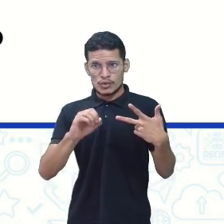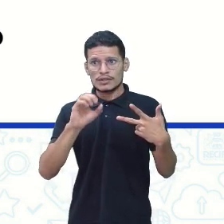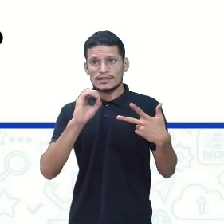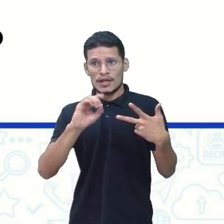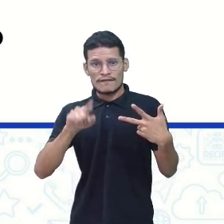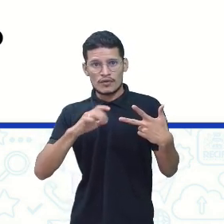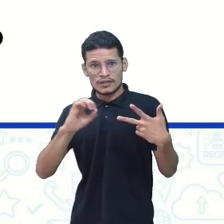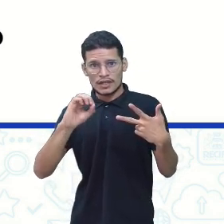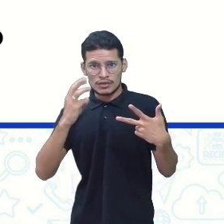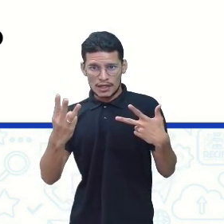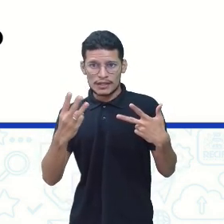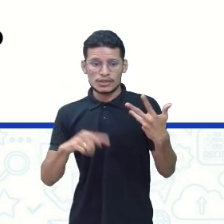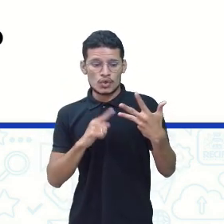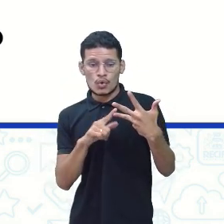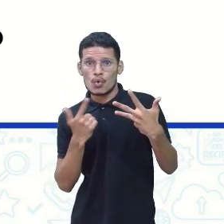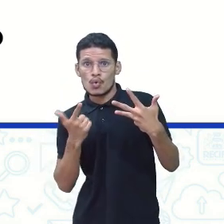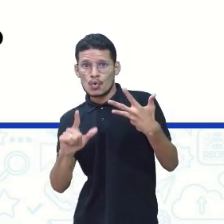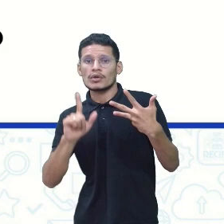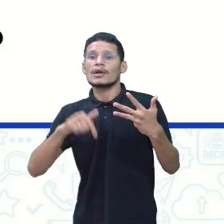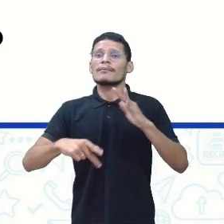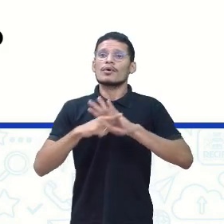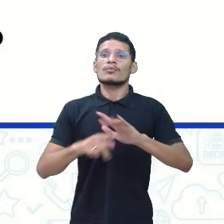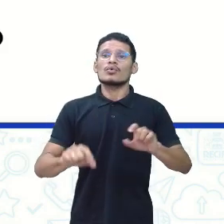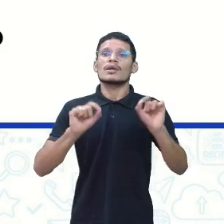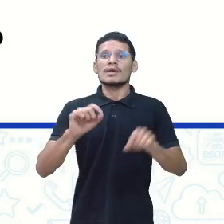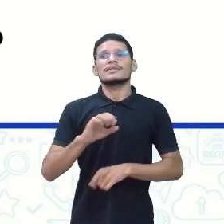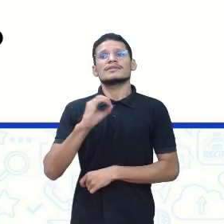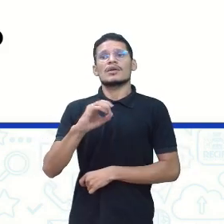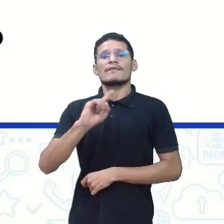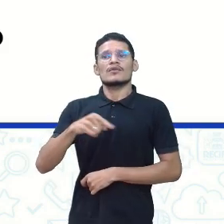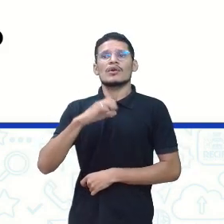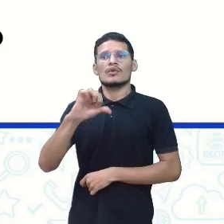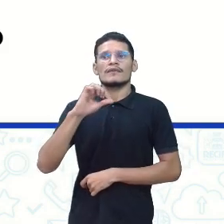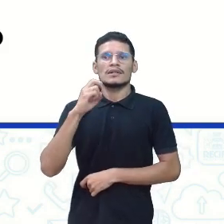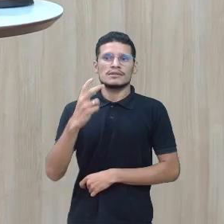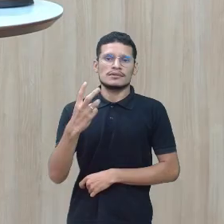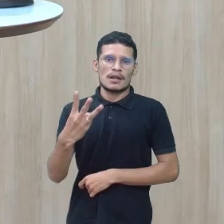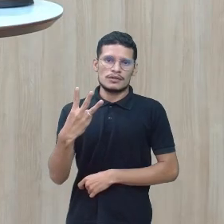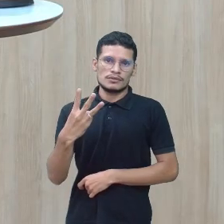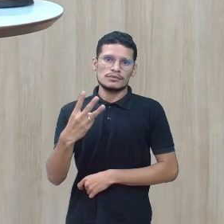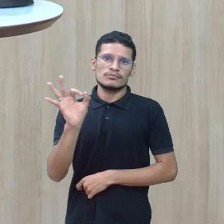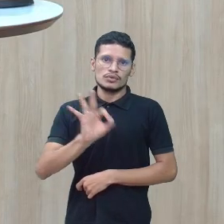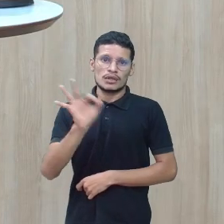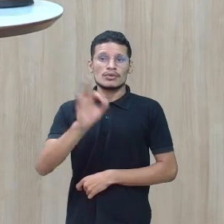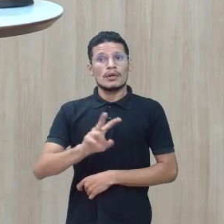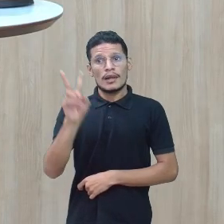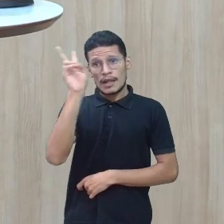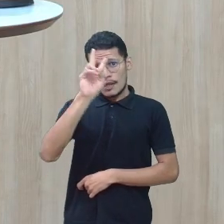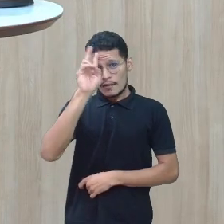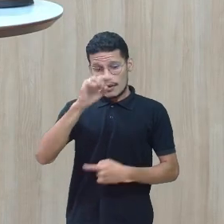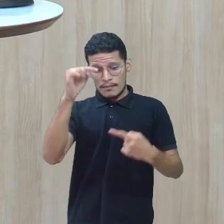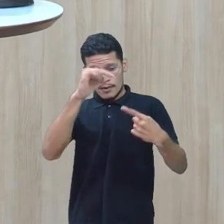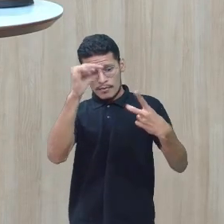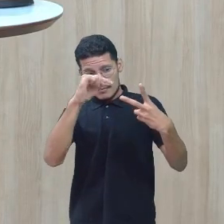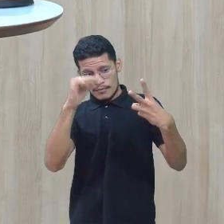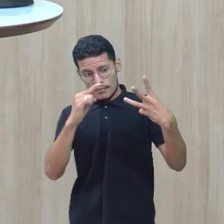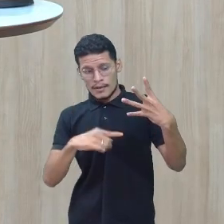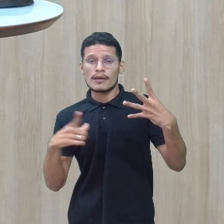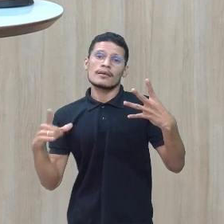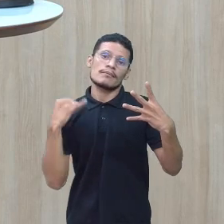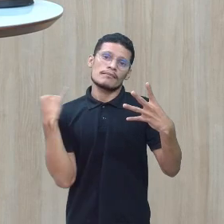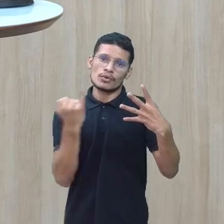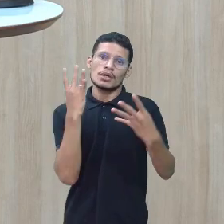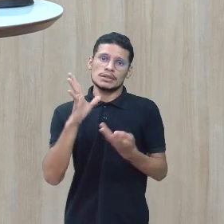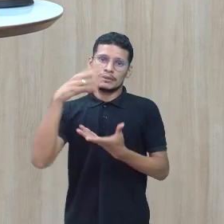0,03% e outros gases 0,93%. Lembrando a vocês que cada um desses tem a sua